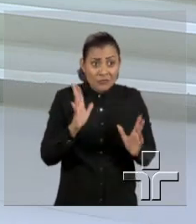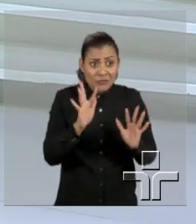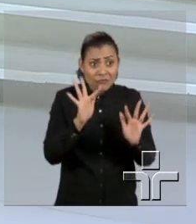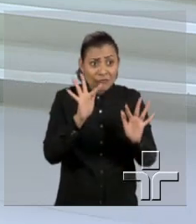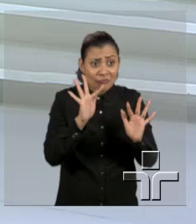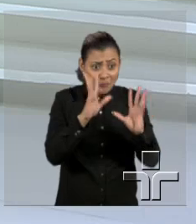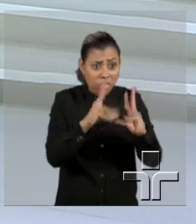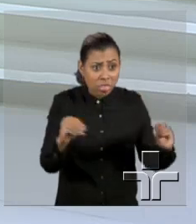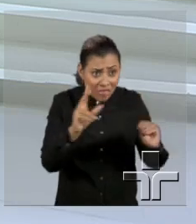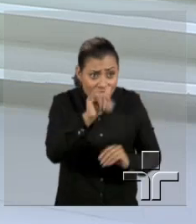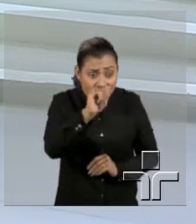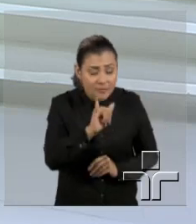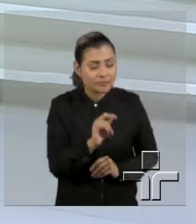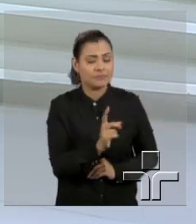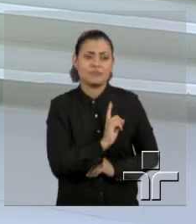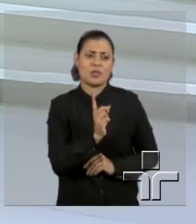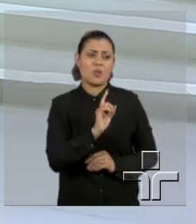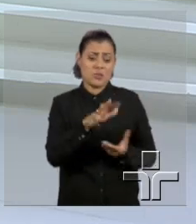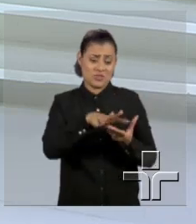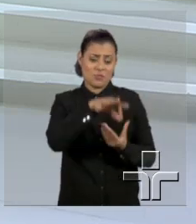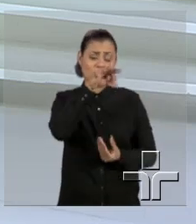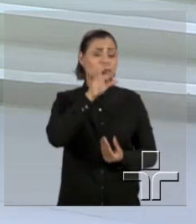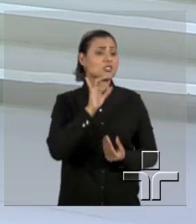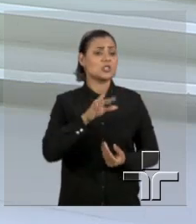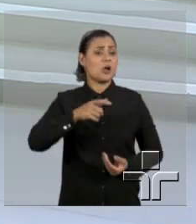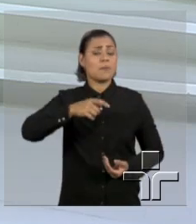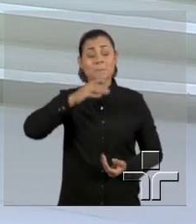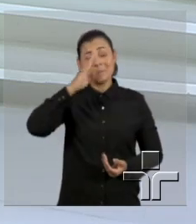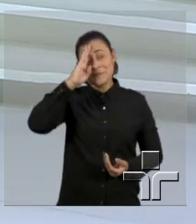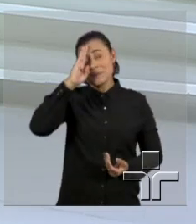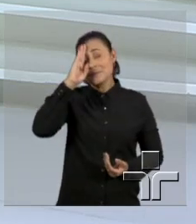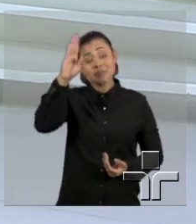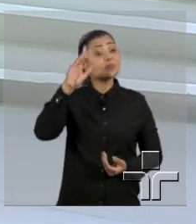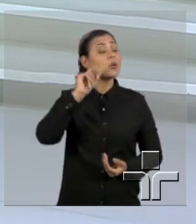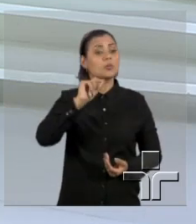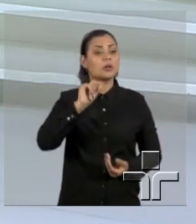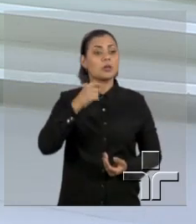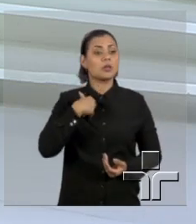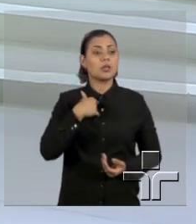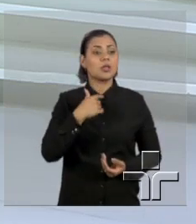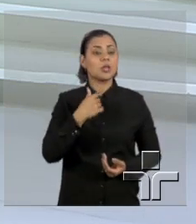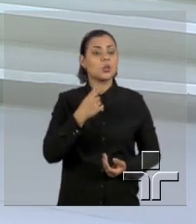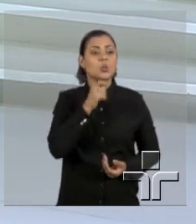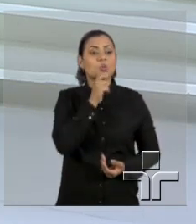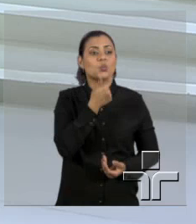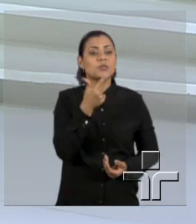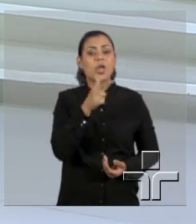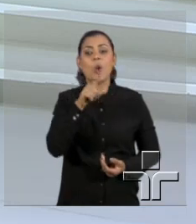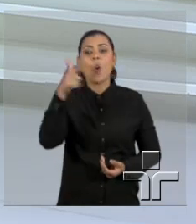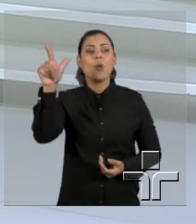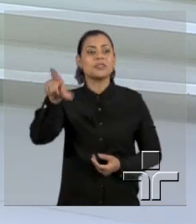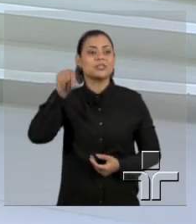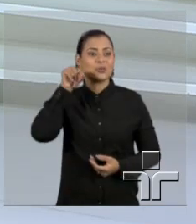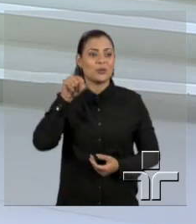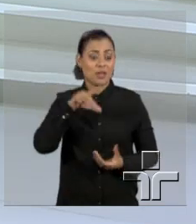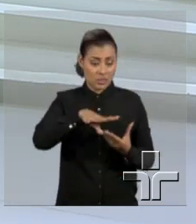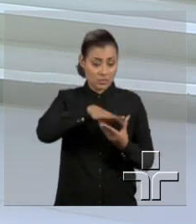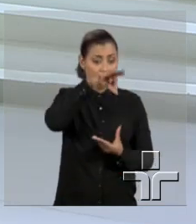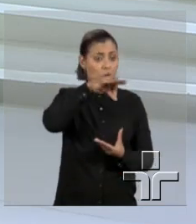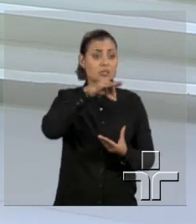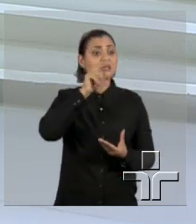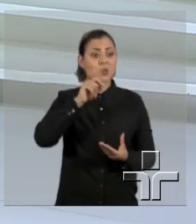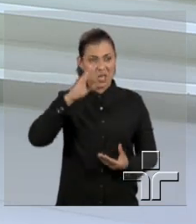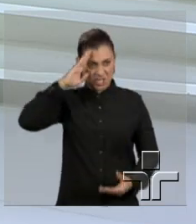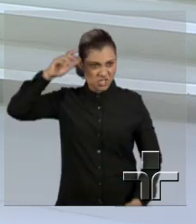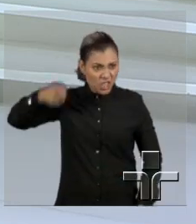porque a democracia só é radical numa coisa. Não admite opção. Qual é a opção para a democracia?